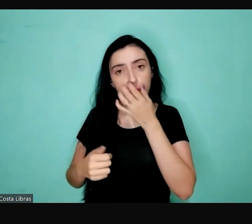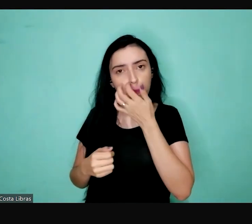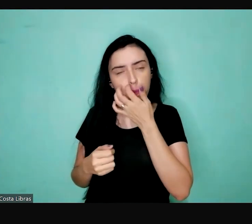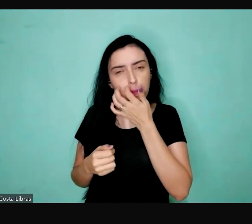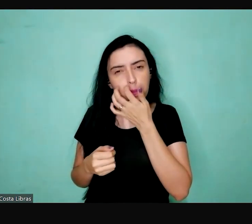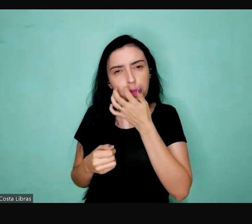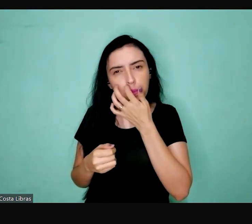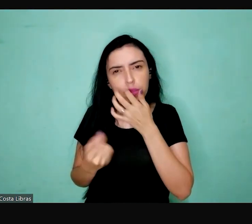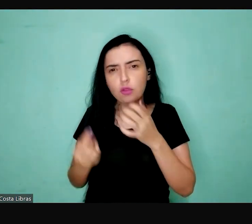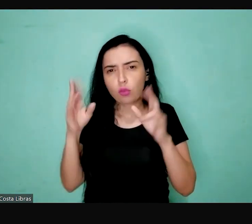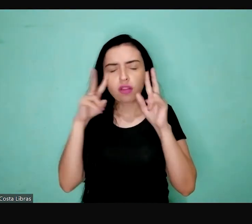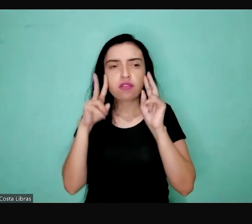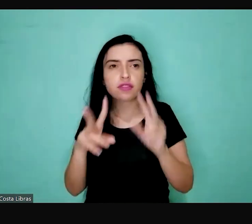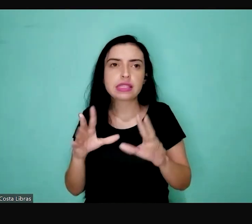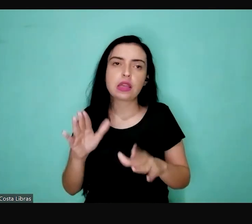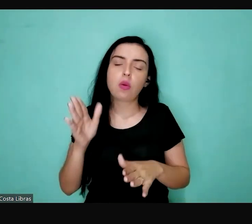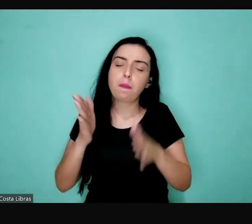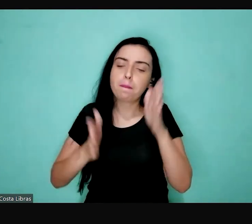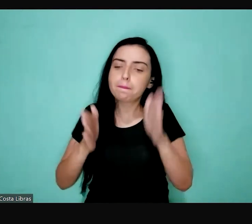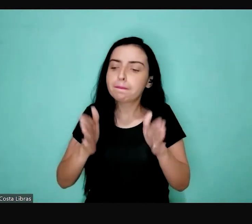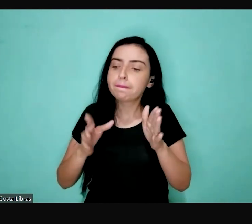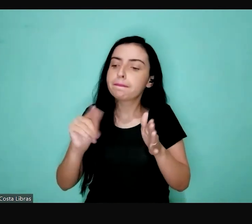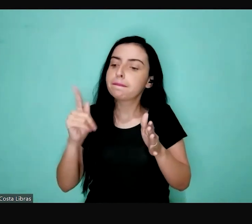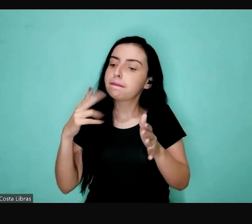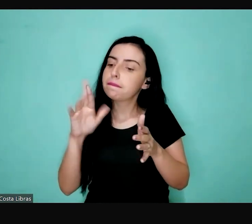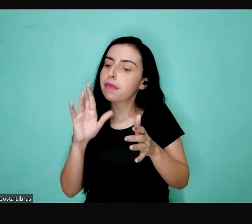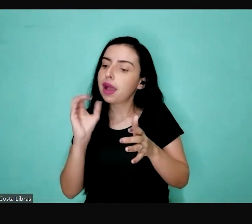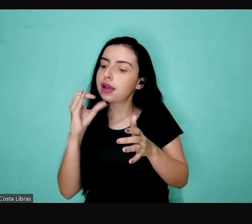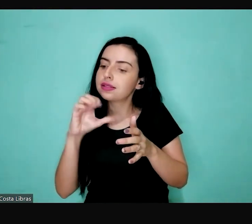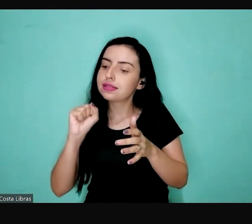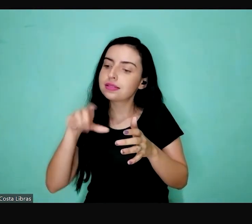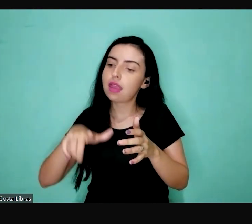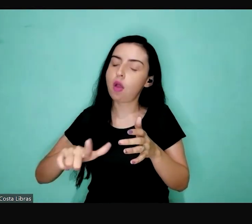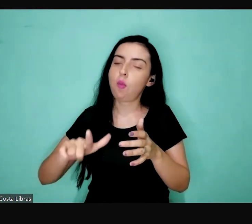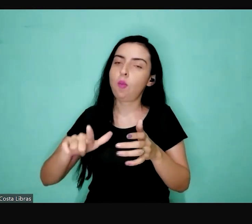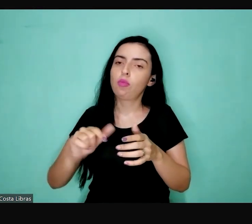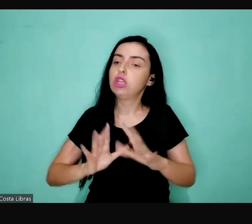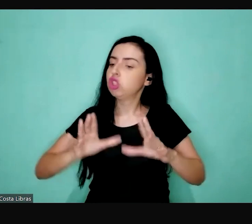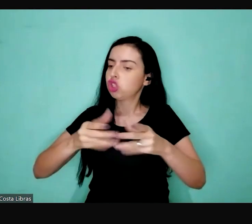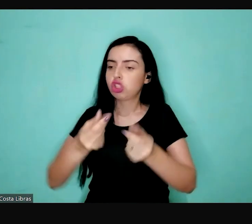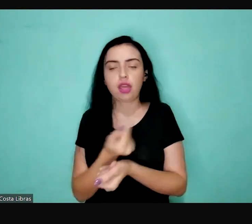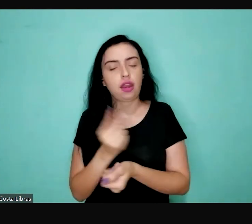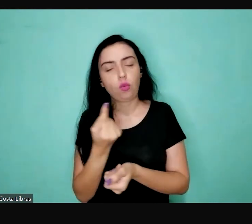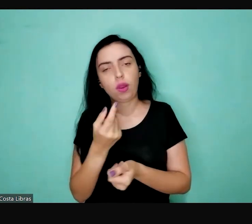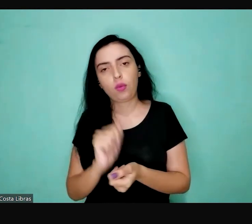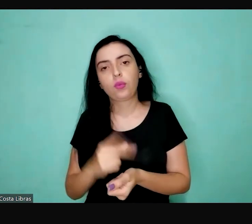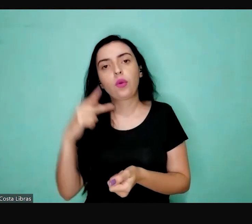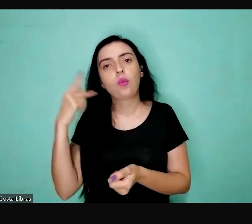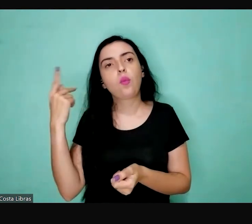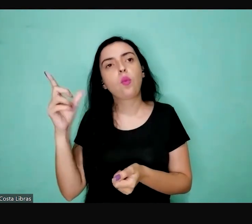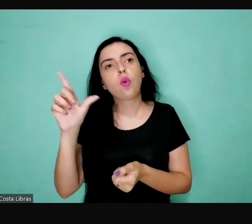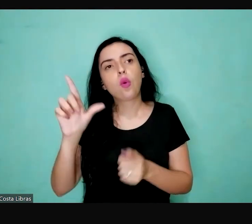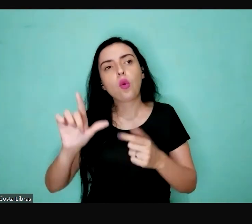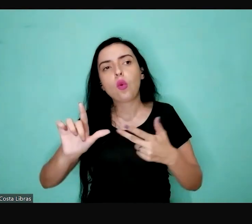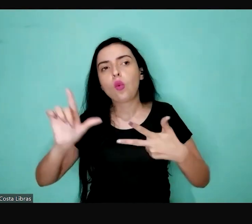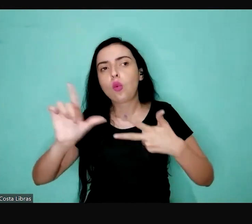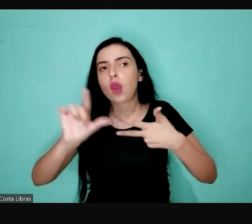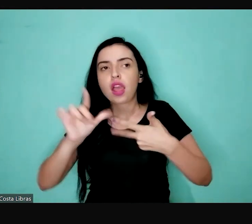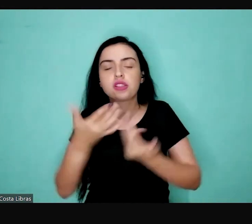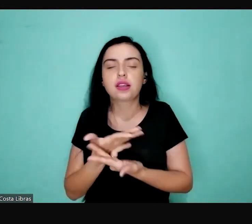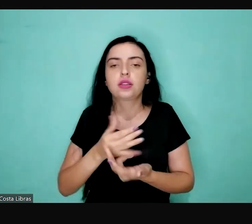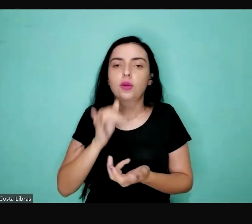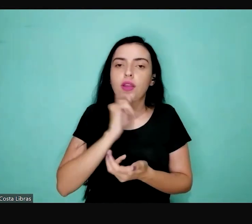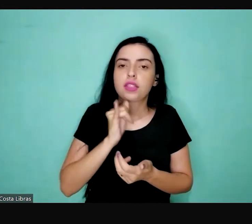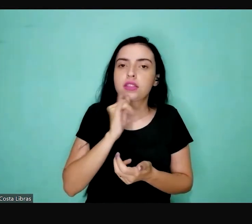uma visão parcial e não uma visão mais geral que o legislador. E quando se fala, por exemplo, em